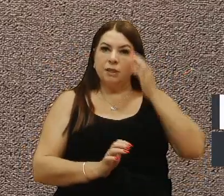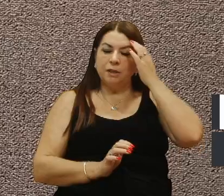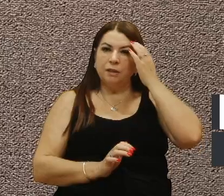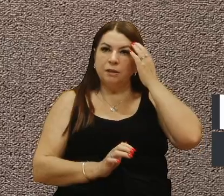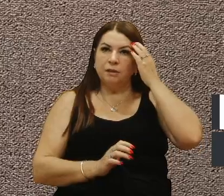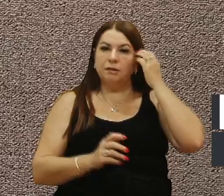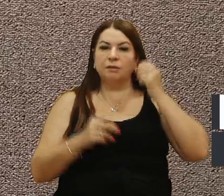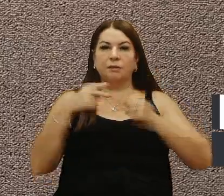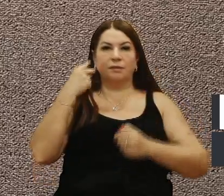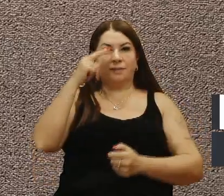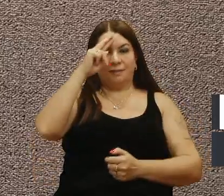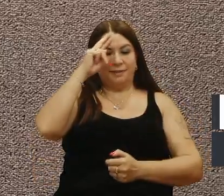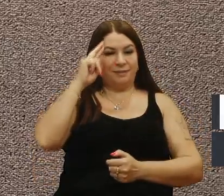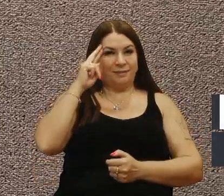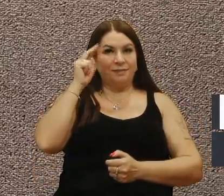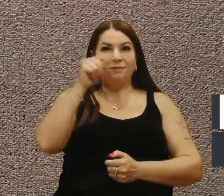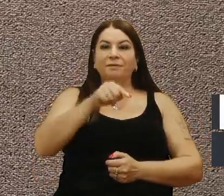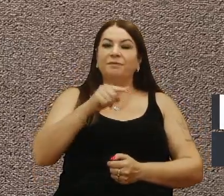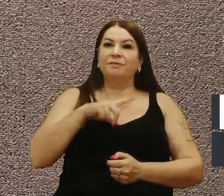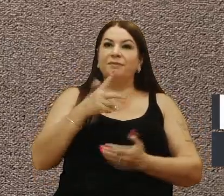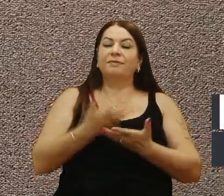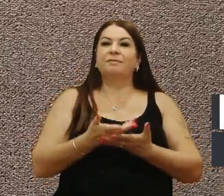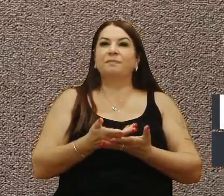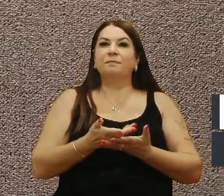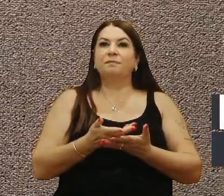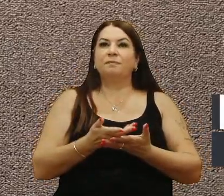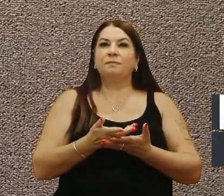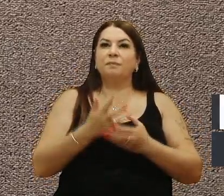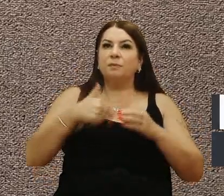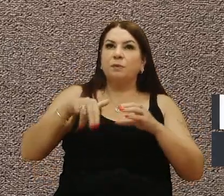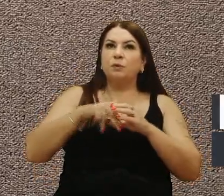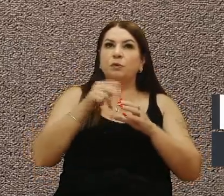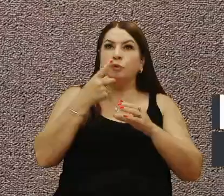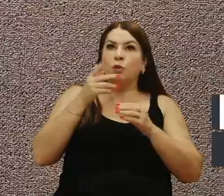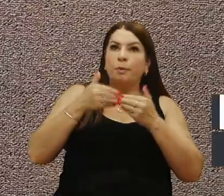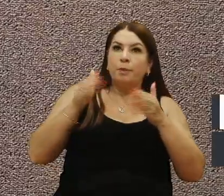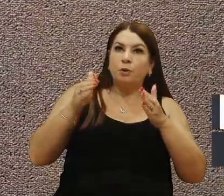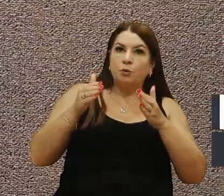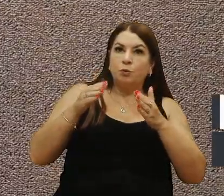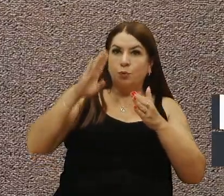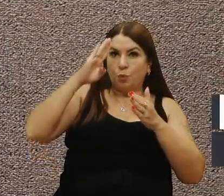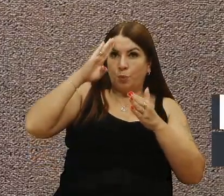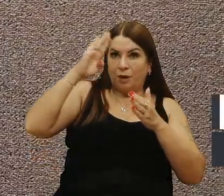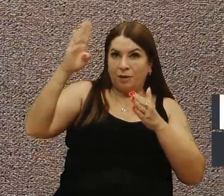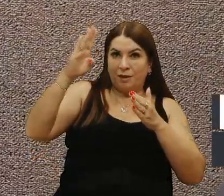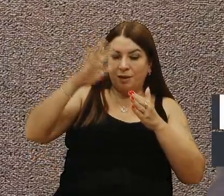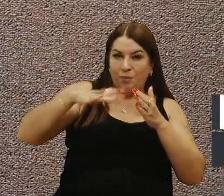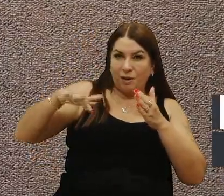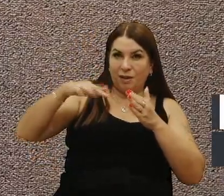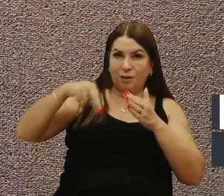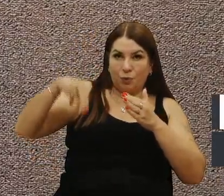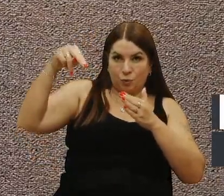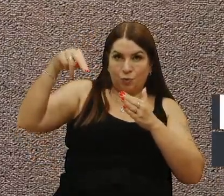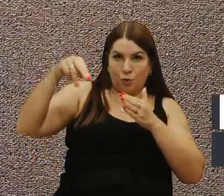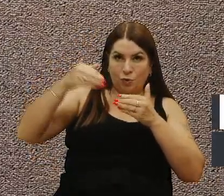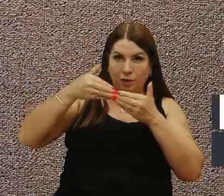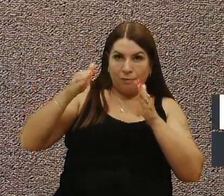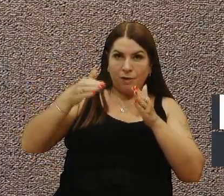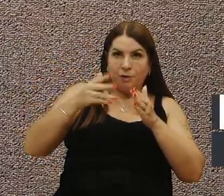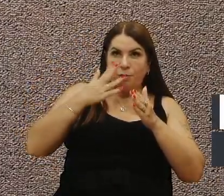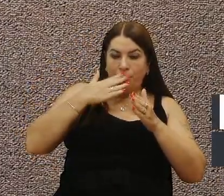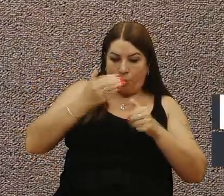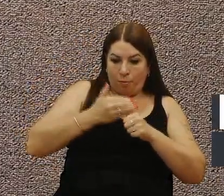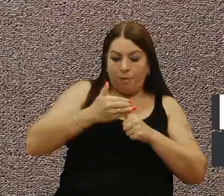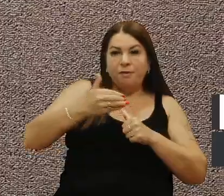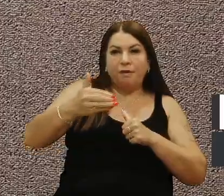Rafael Bueno falou aqui na tribuna de que só a abertura do quartel dos bombeiros da Zona Norte valeria o meu